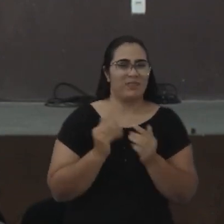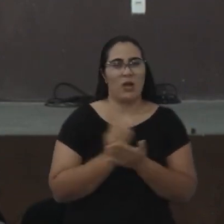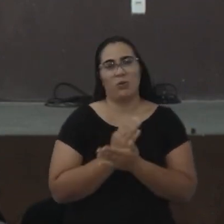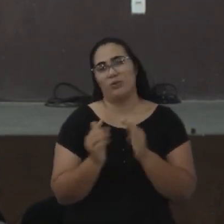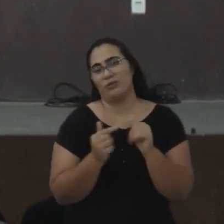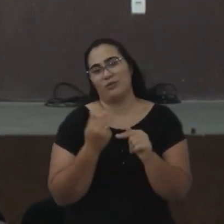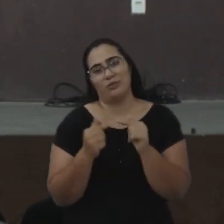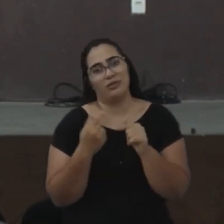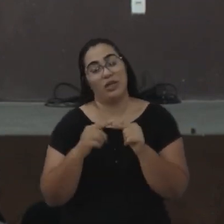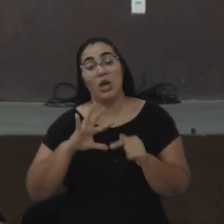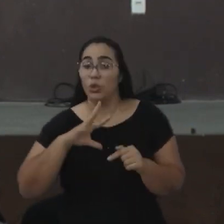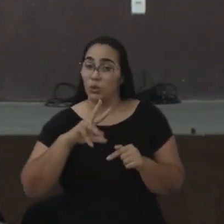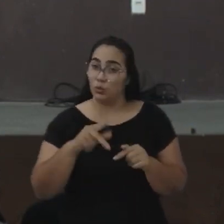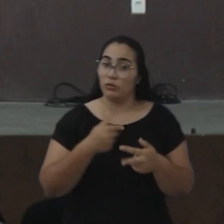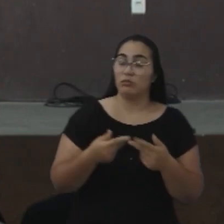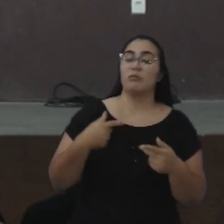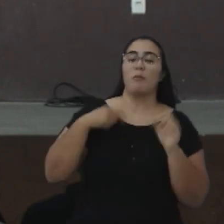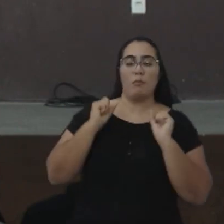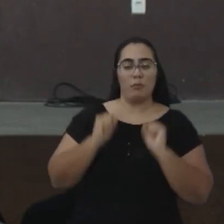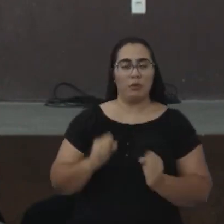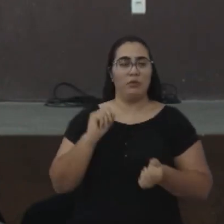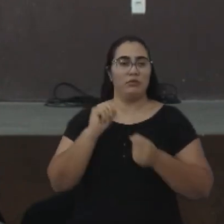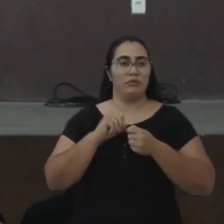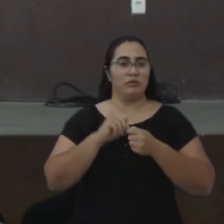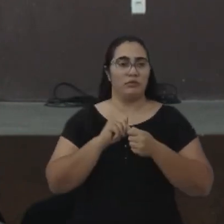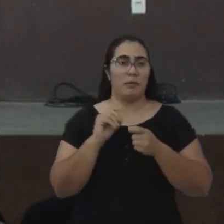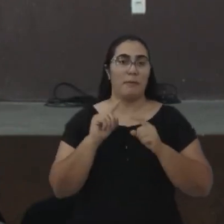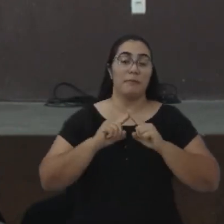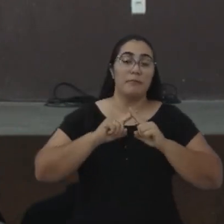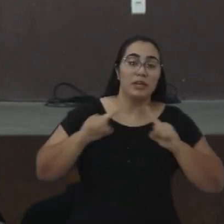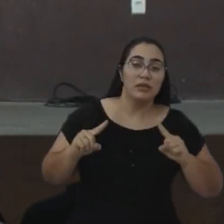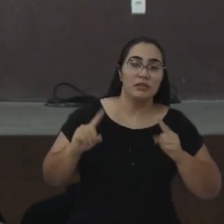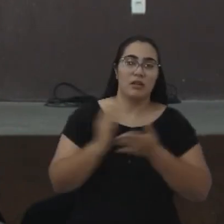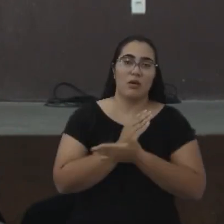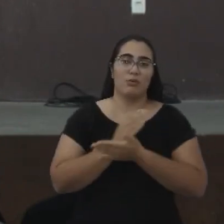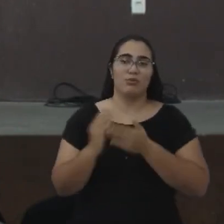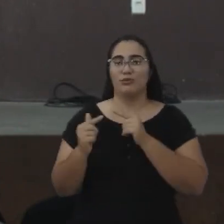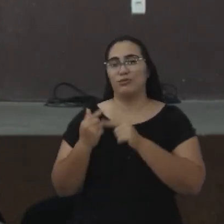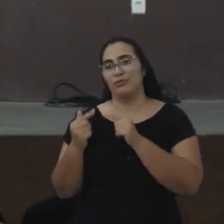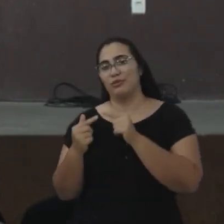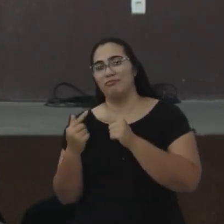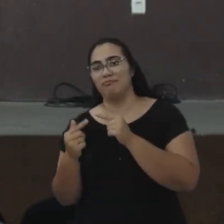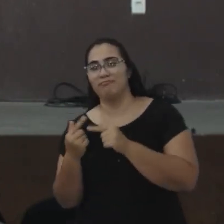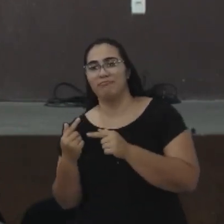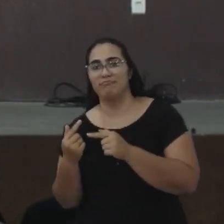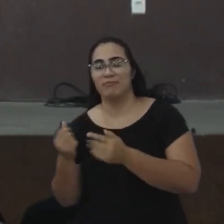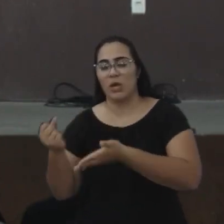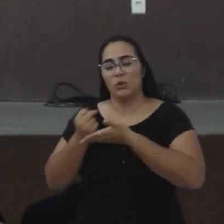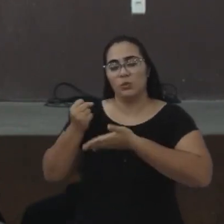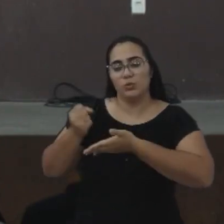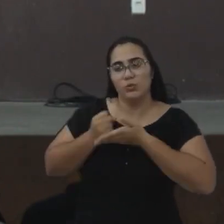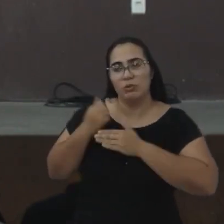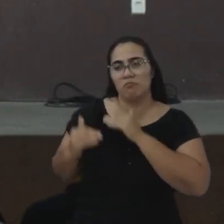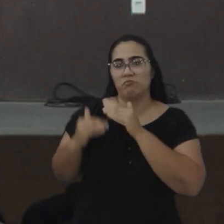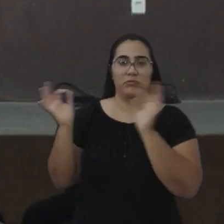as coisas são lícitas, mas nem todas edificam. Edifica para você?